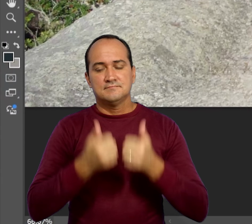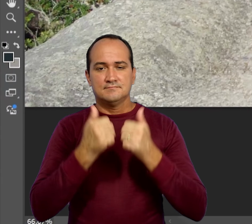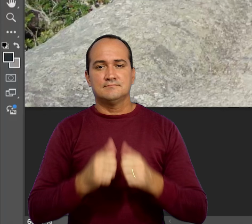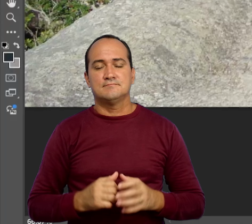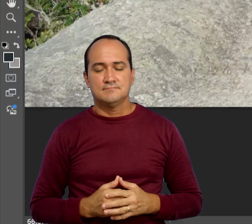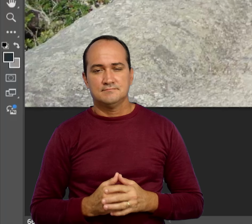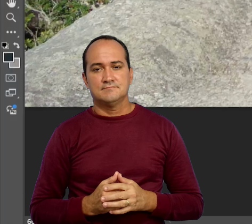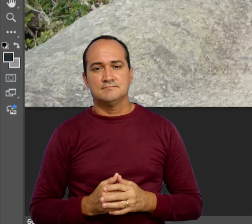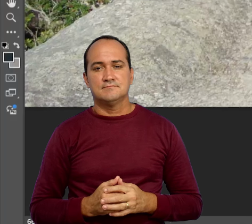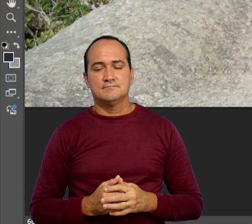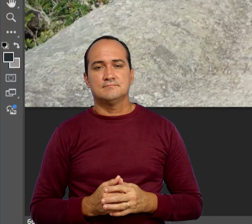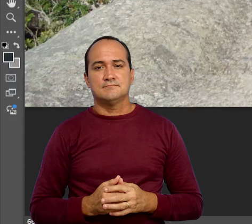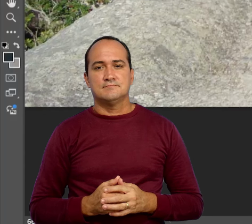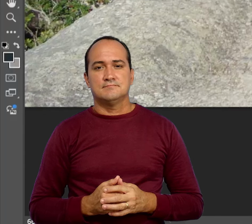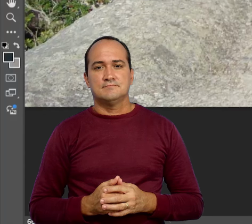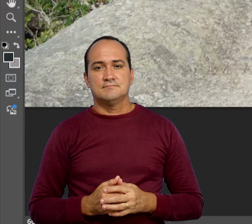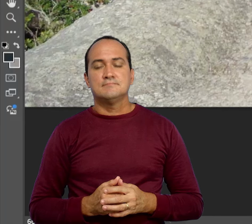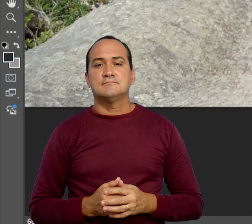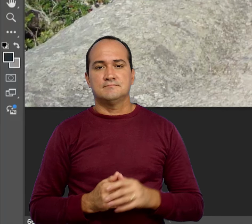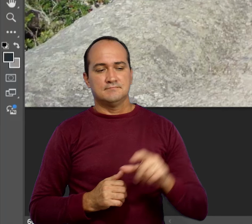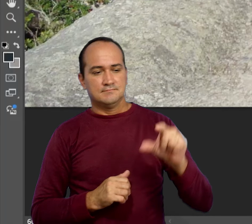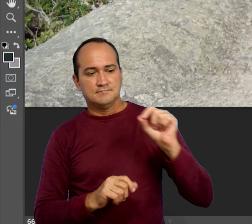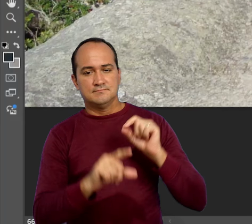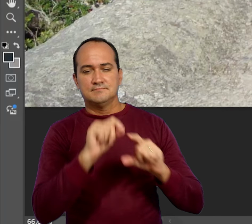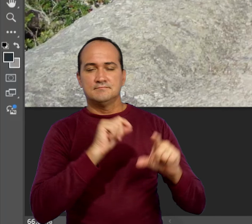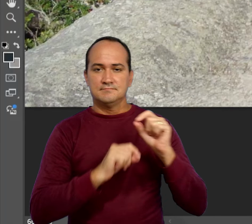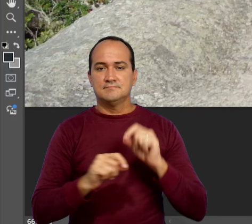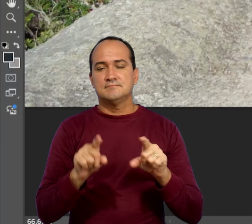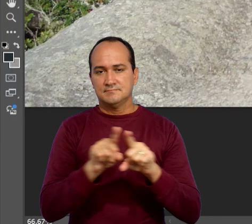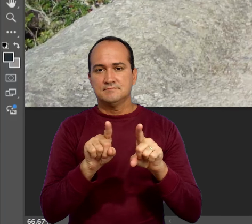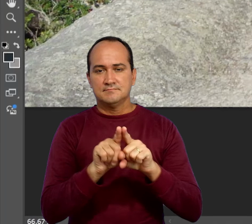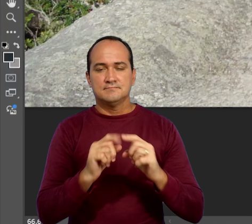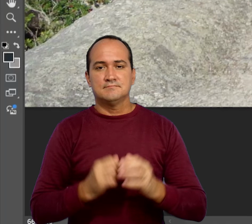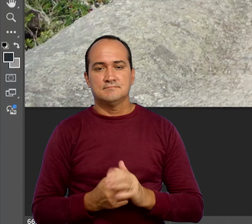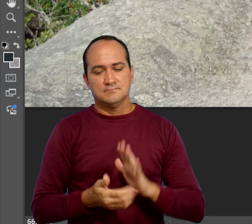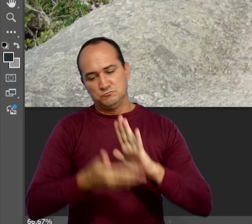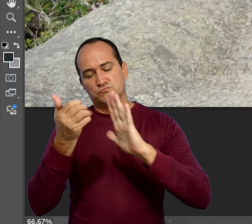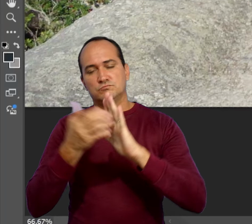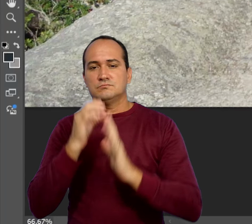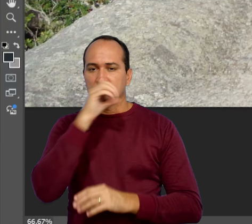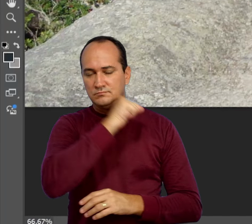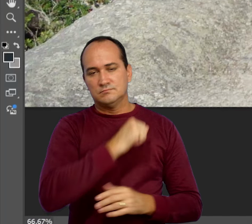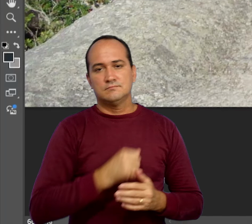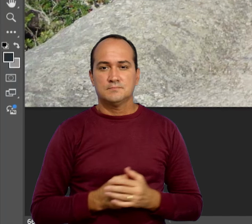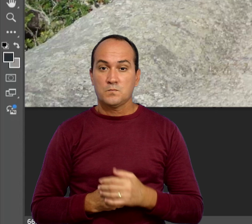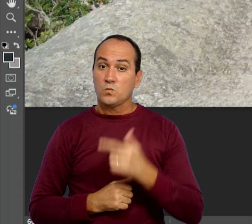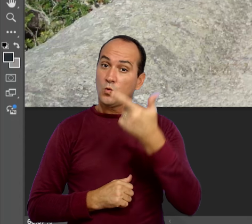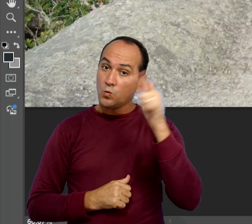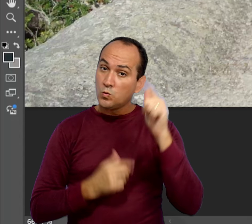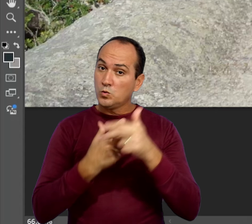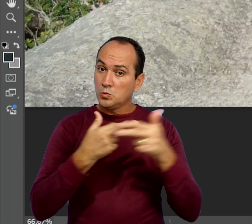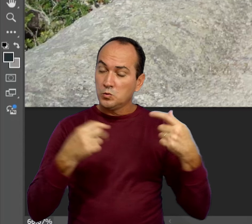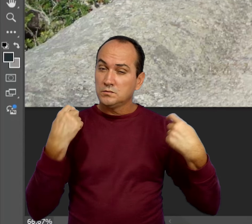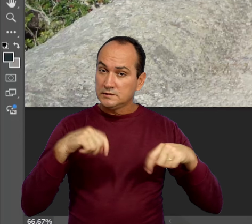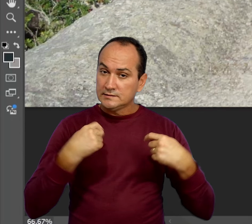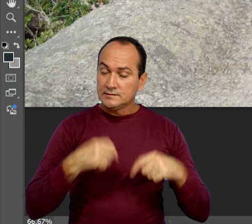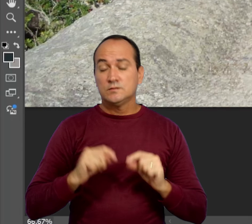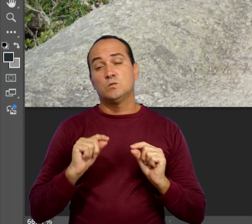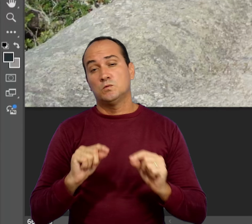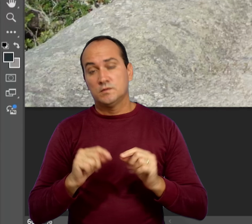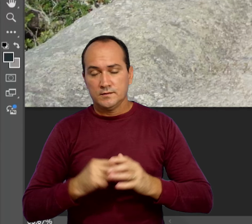acompanhar melhor. Então tem mais esse pedacinho de sombra aqui, também vou selecionar e remover rapidinho. Uma outra coisa que